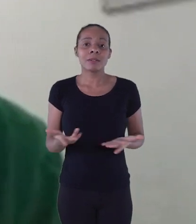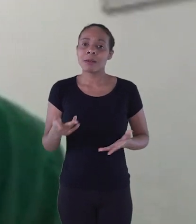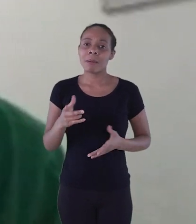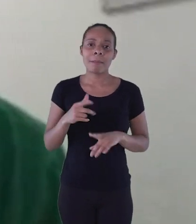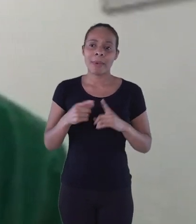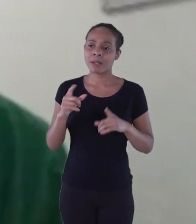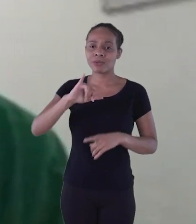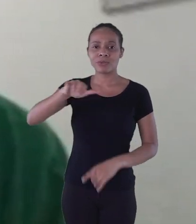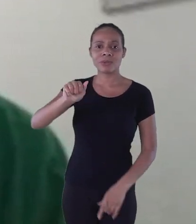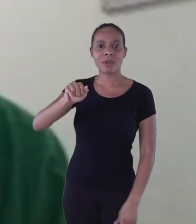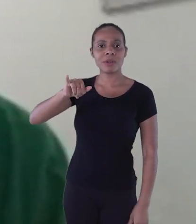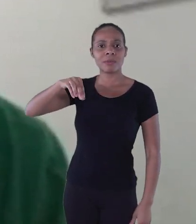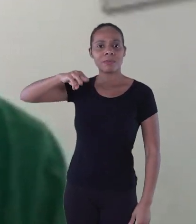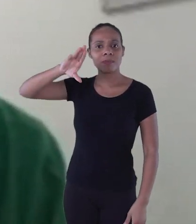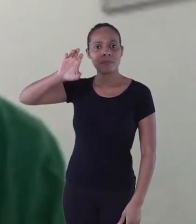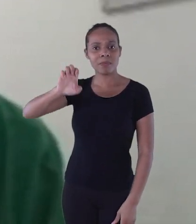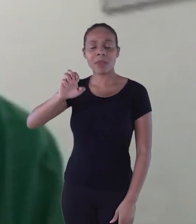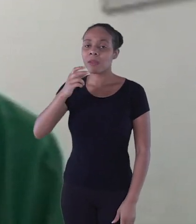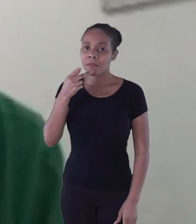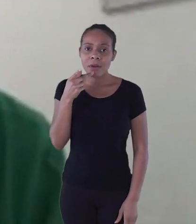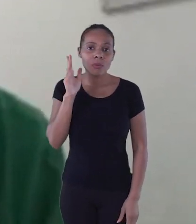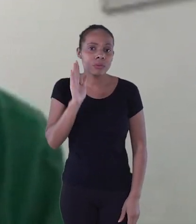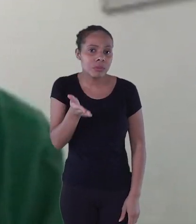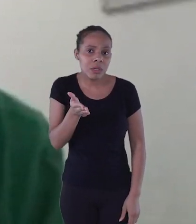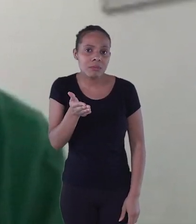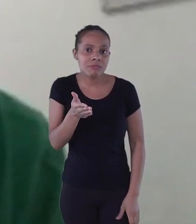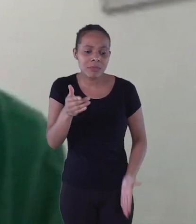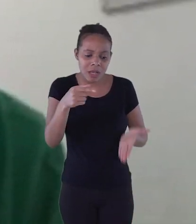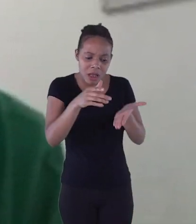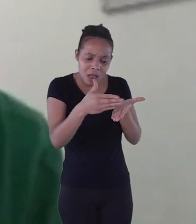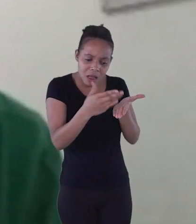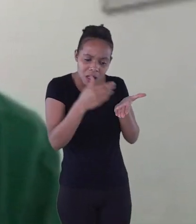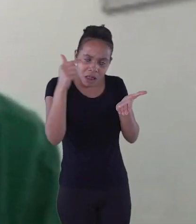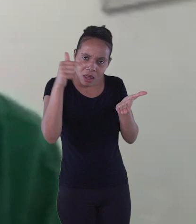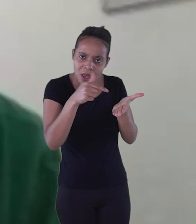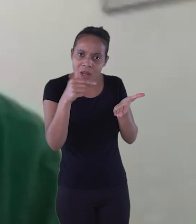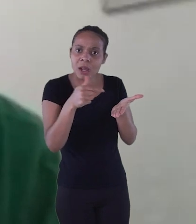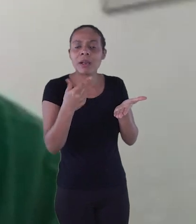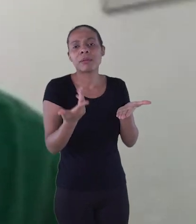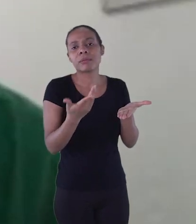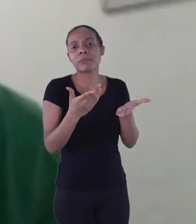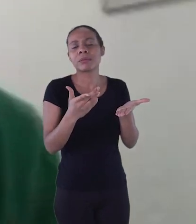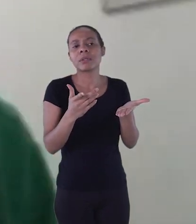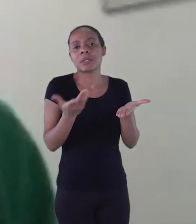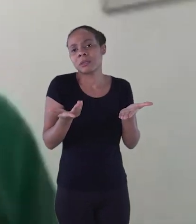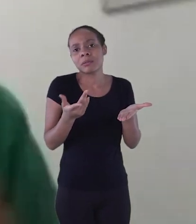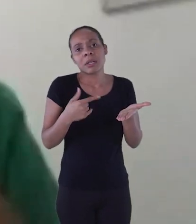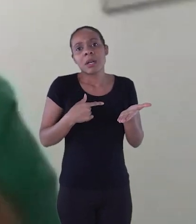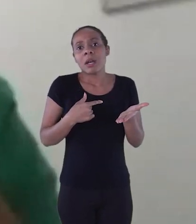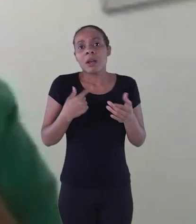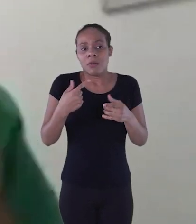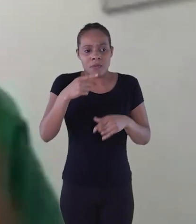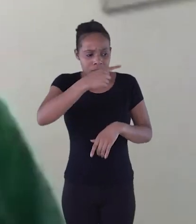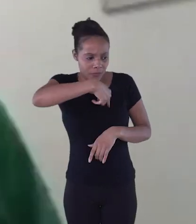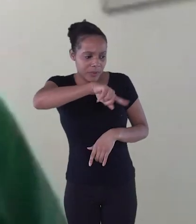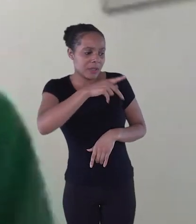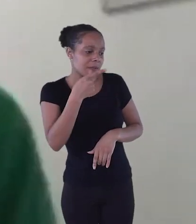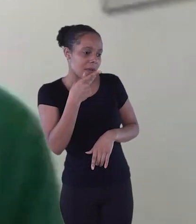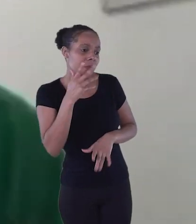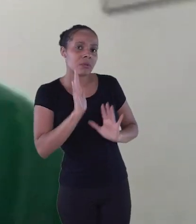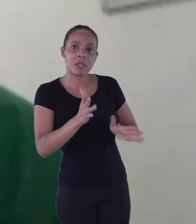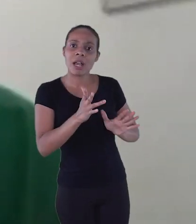essa enciclopédia, ela como enciclopédia, né? Você deu até os exemplos lá da sua leitura juvenil com a